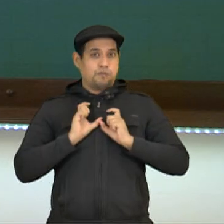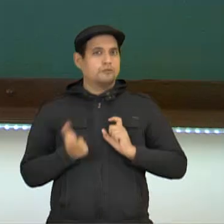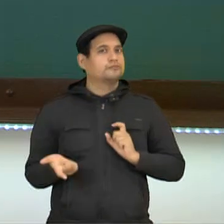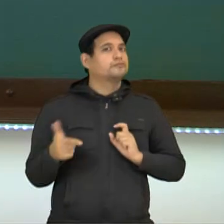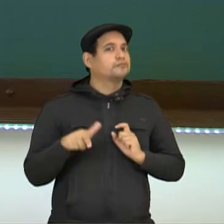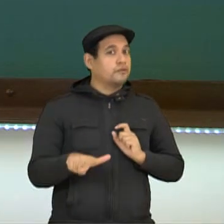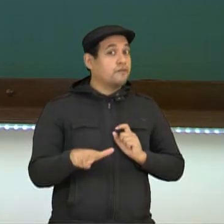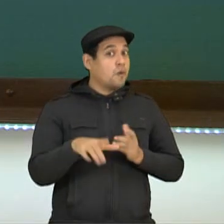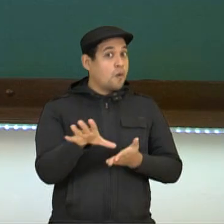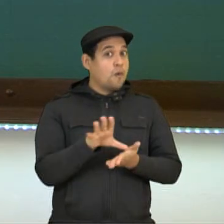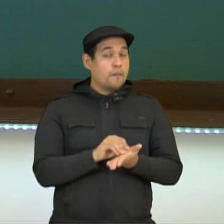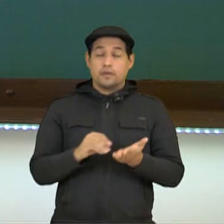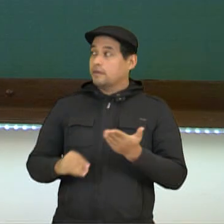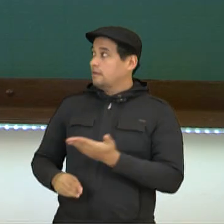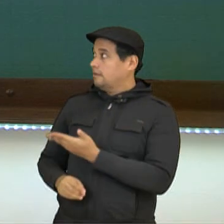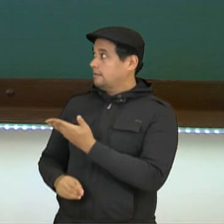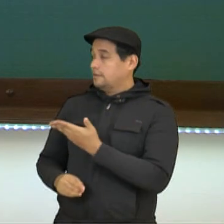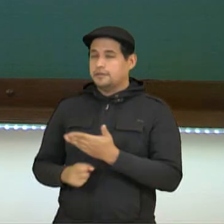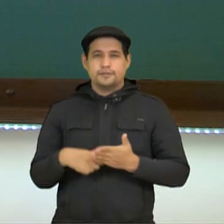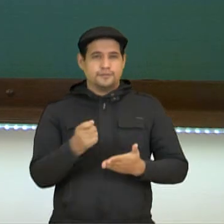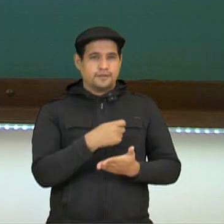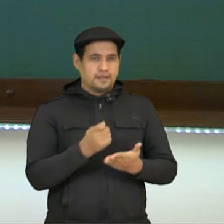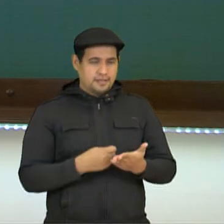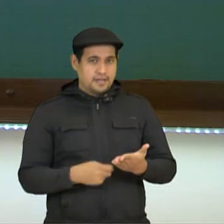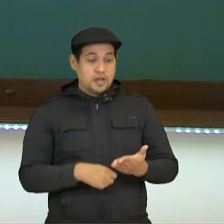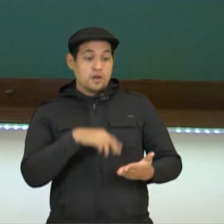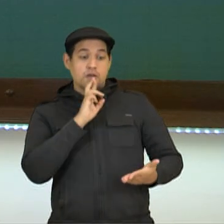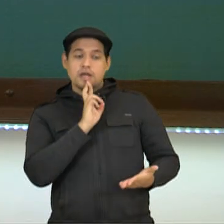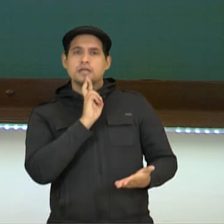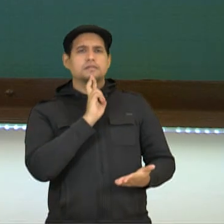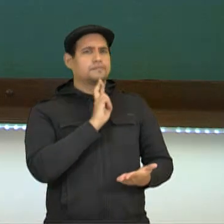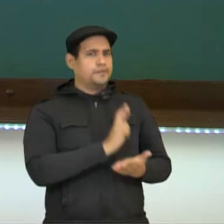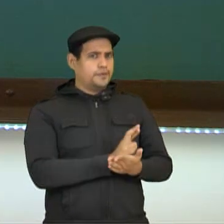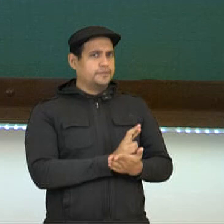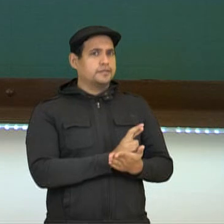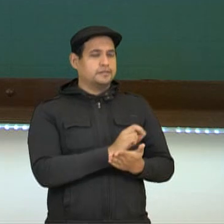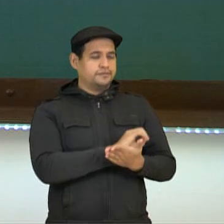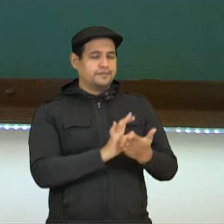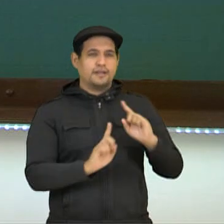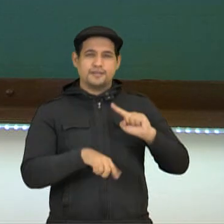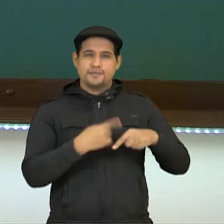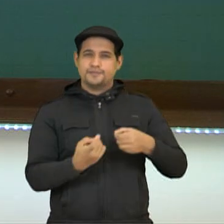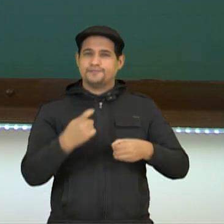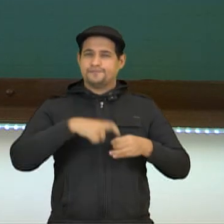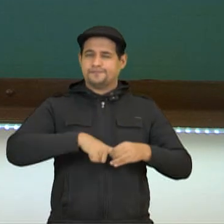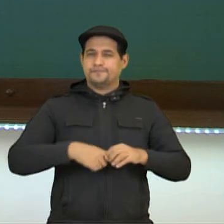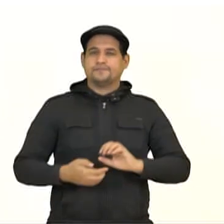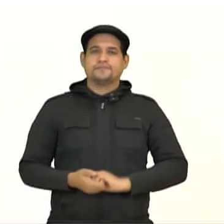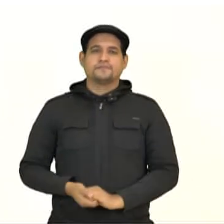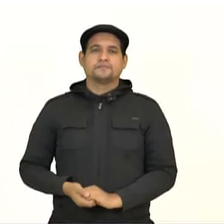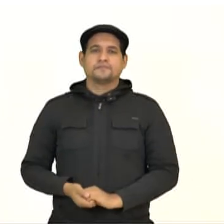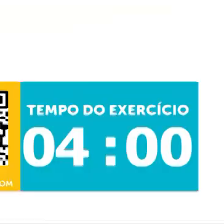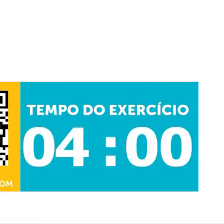Novamente, copiem no caderno de vocês, respondam essa questão e nós voltamos com a correção.